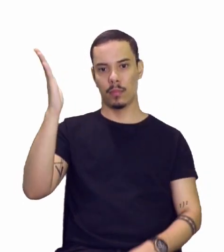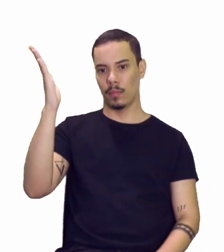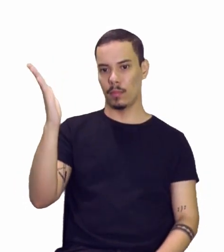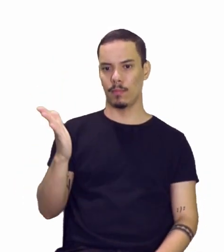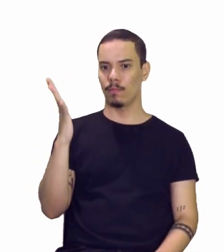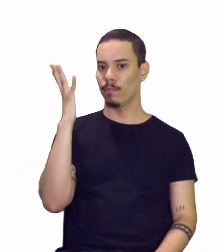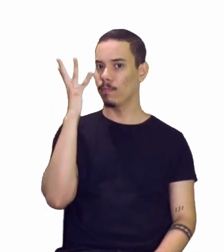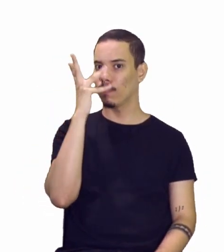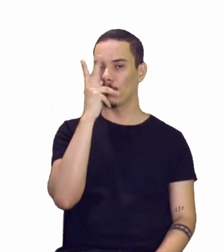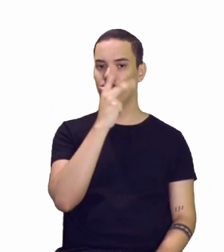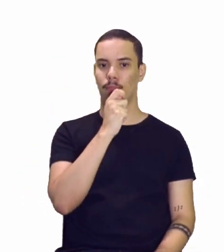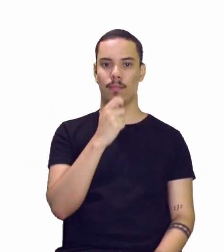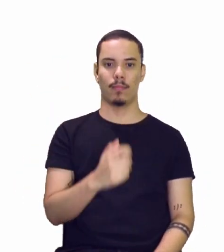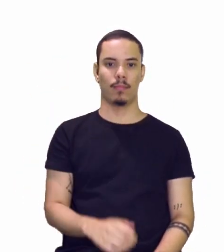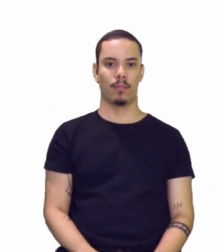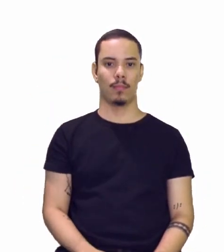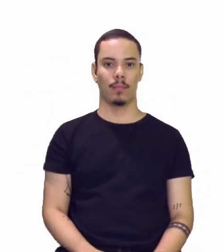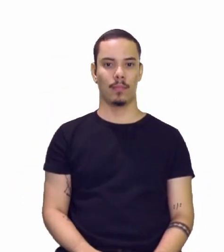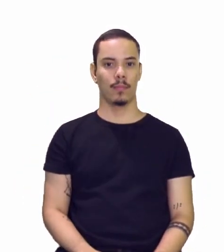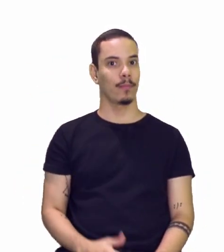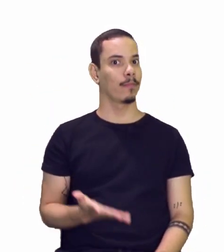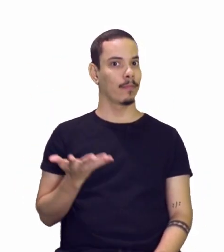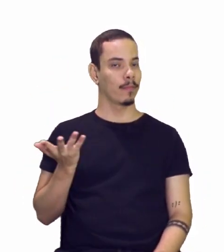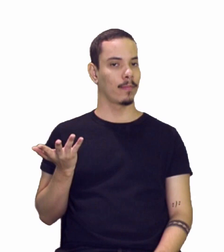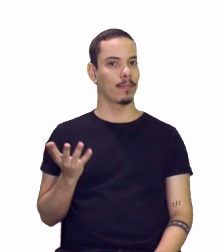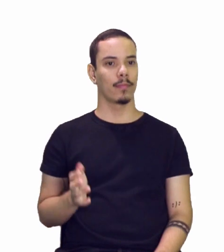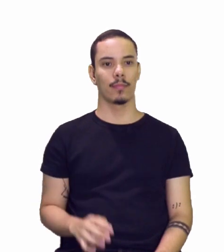mapa lindo! E aí?